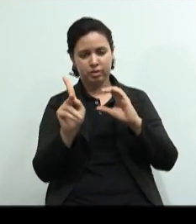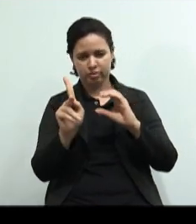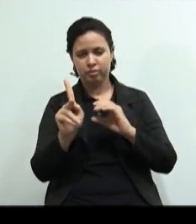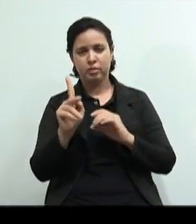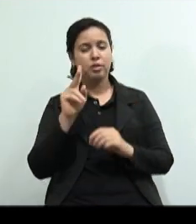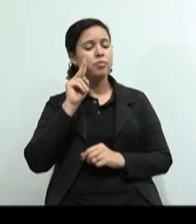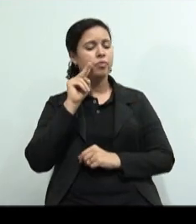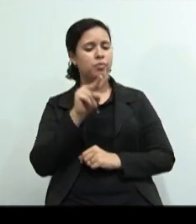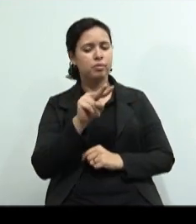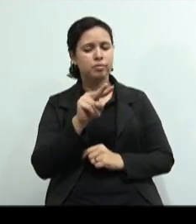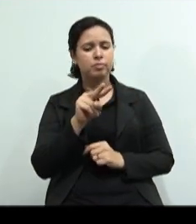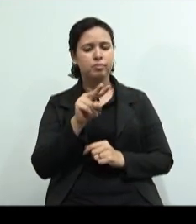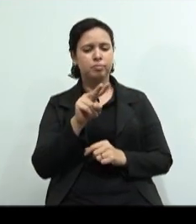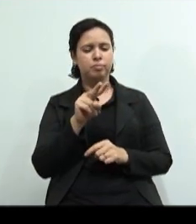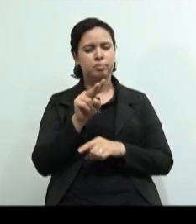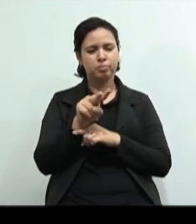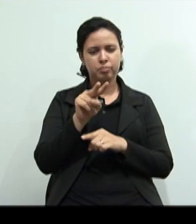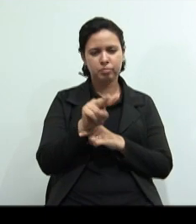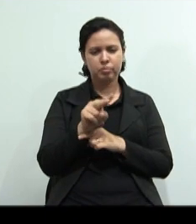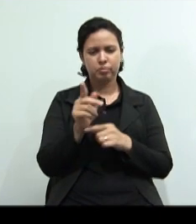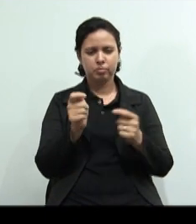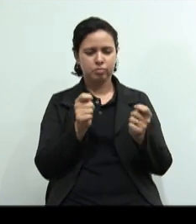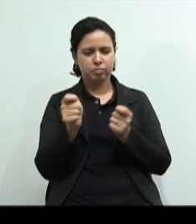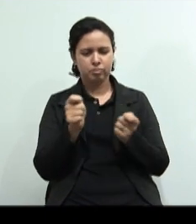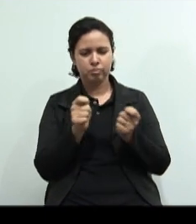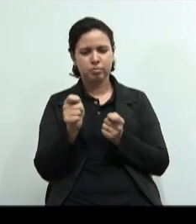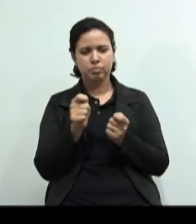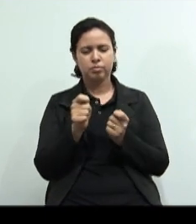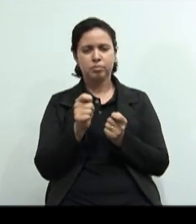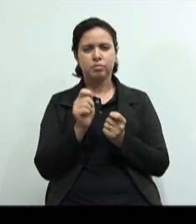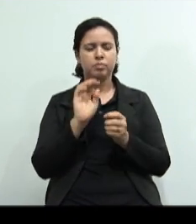check, checar. Com